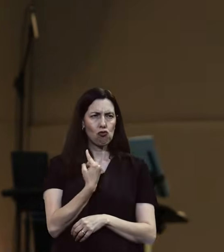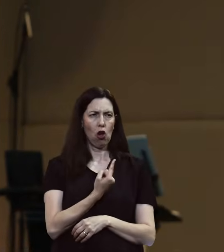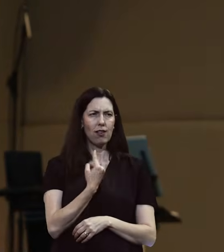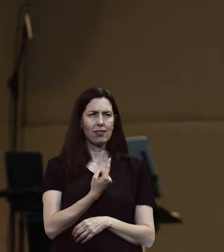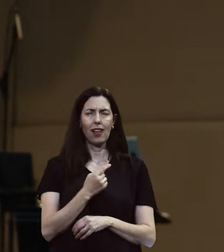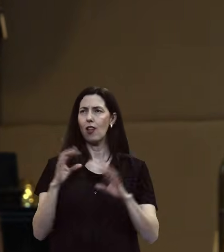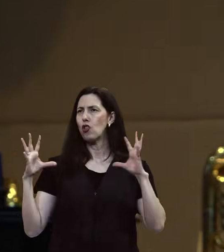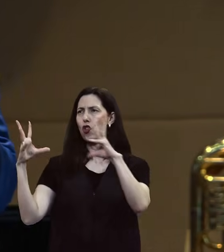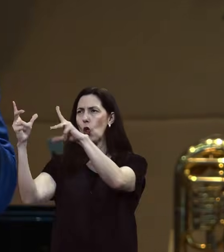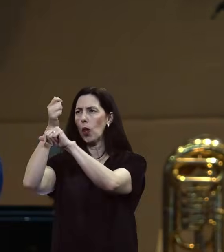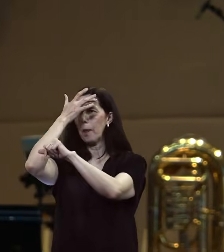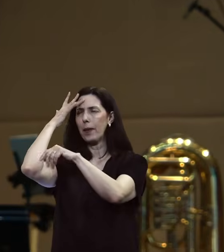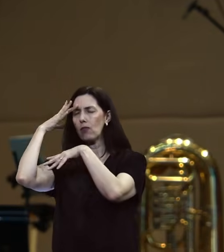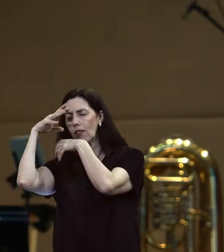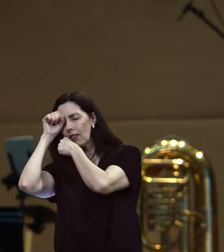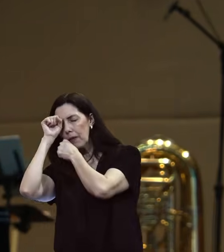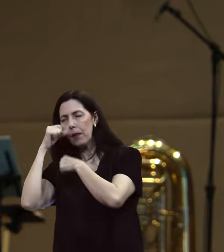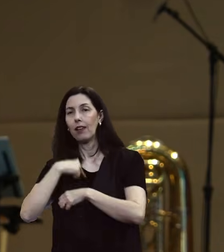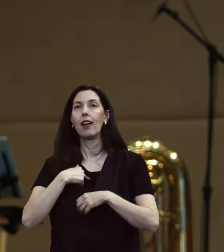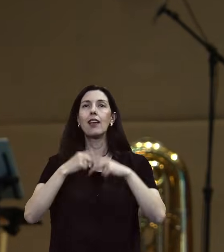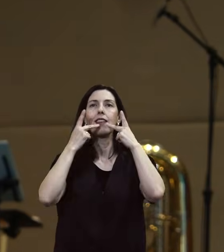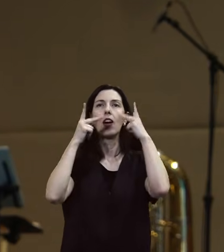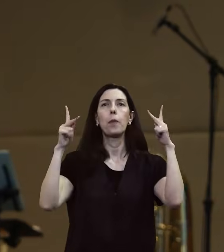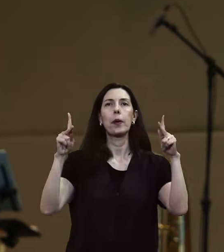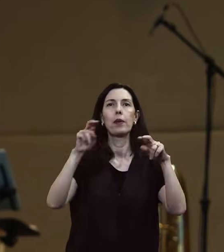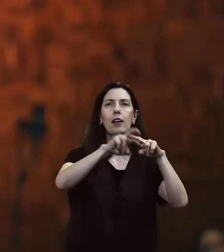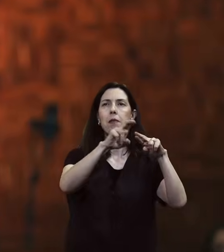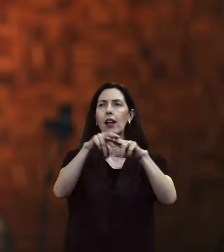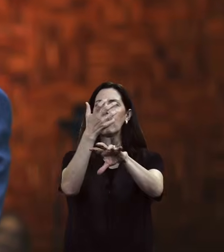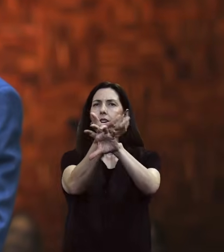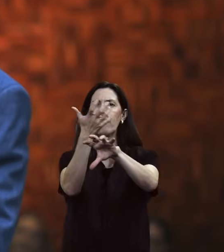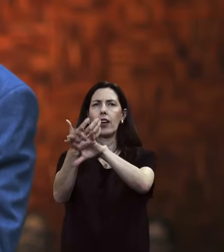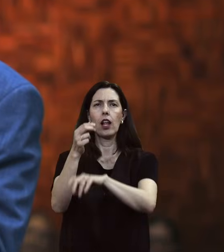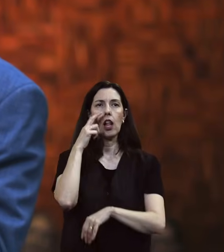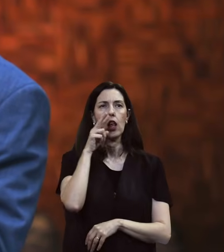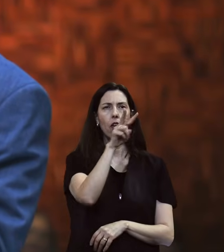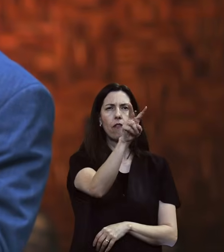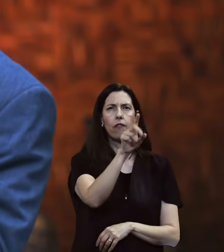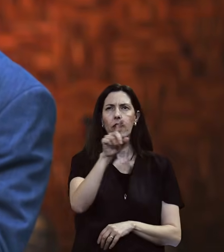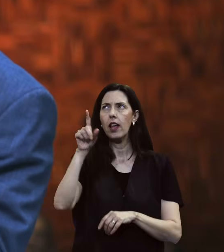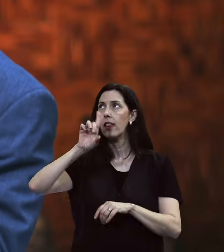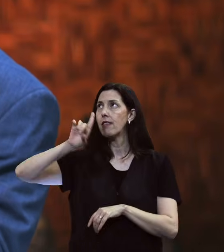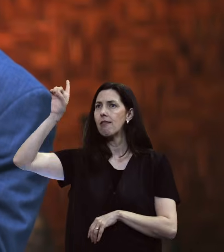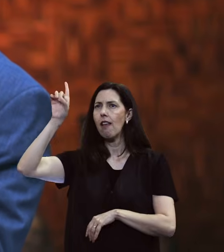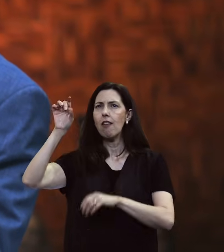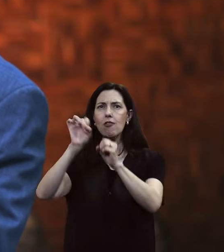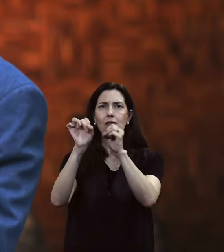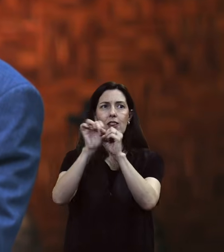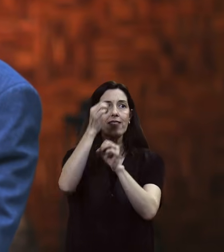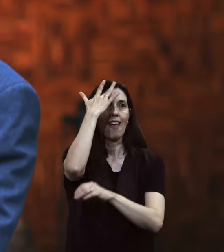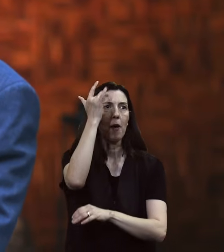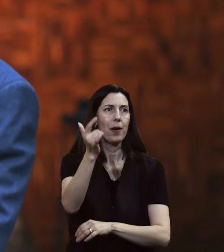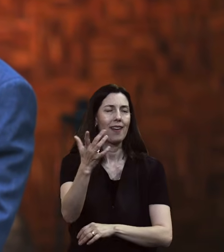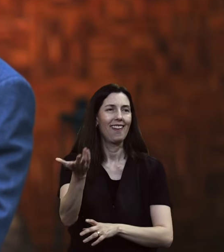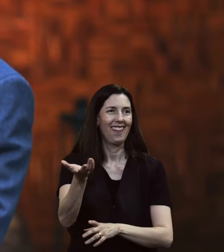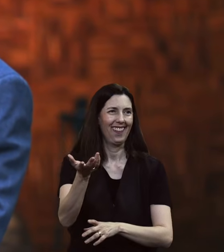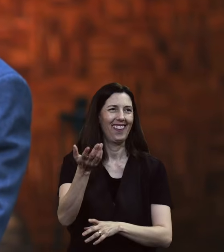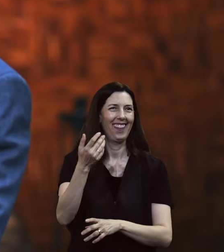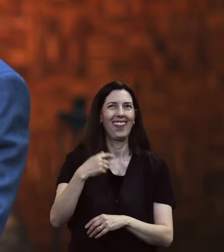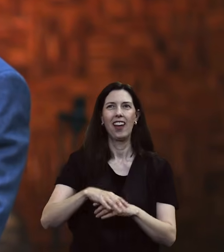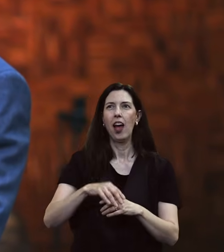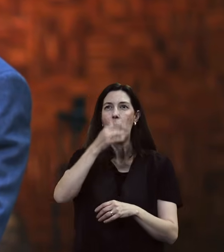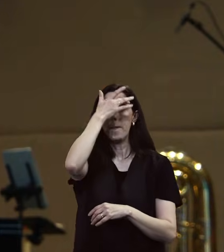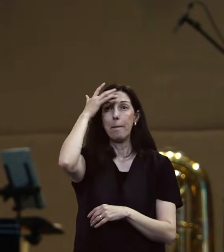estava dormindo, eu estava pregando para as cadeiras vazias e eu comecei a ver o que Deus ia fazer no outro dia. As pessoas